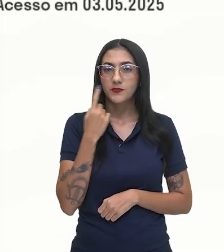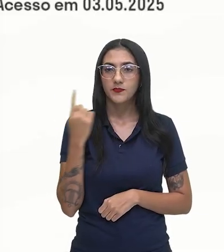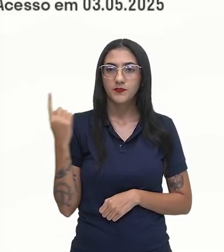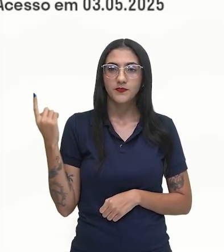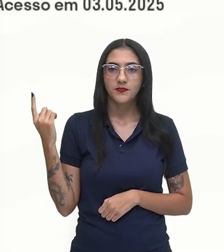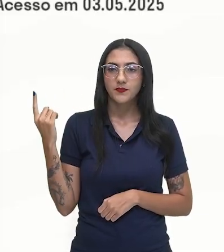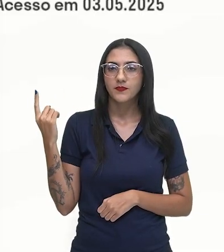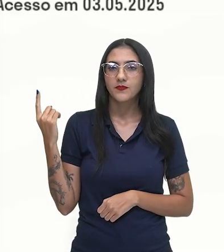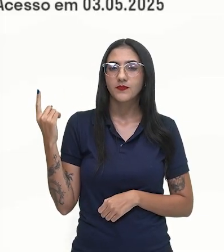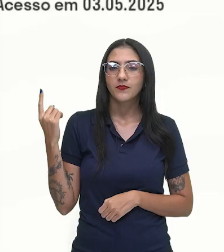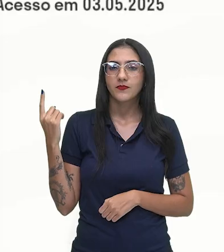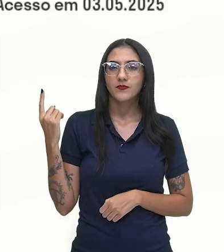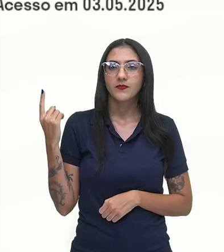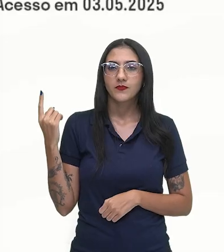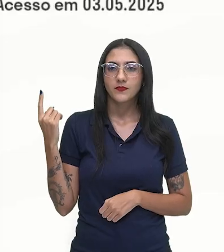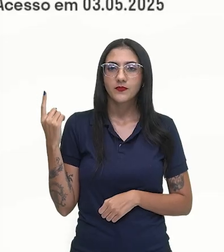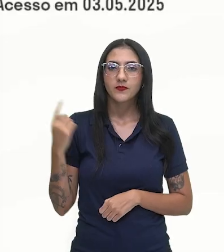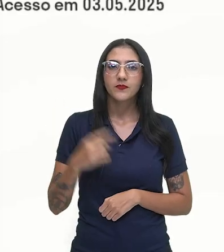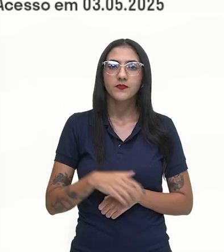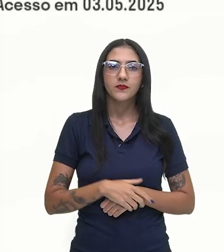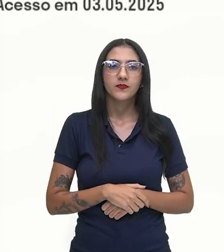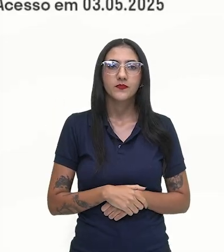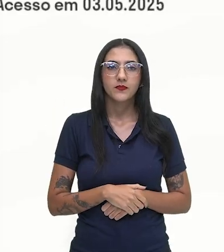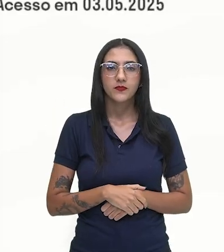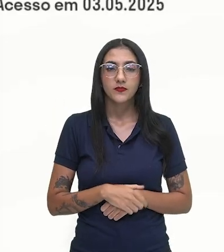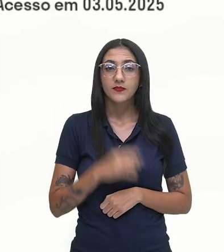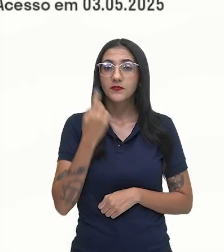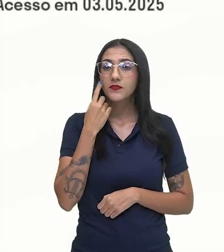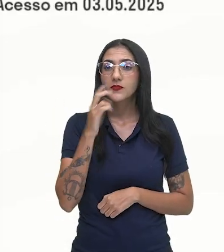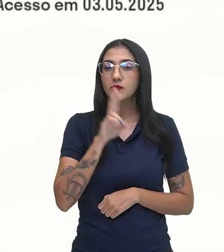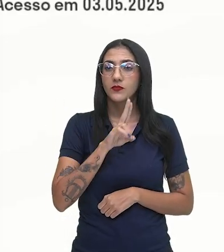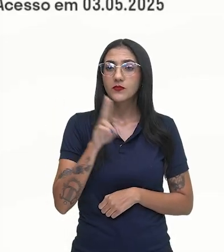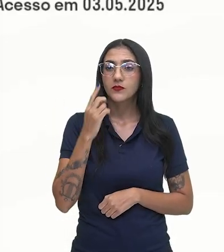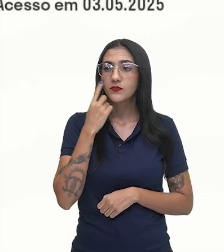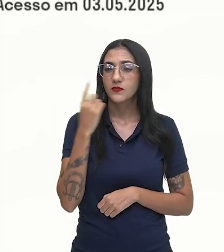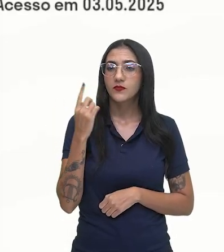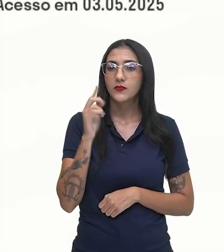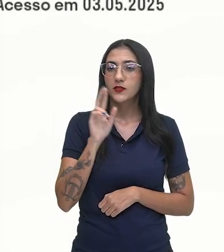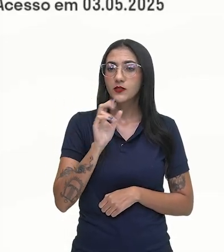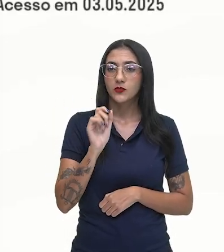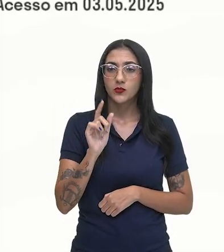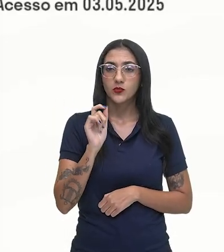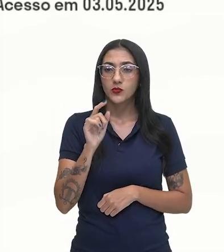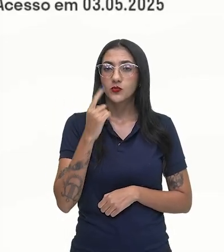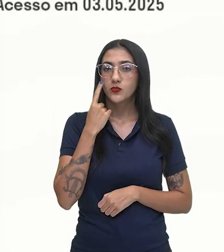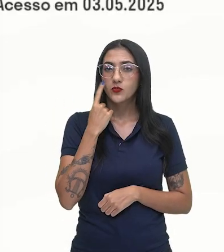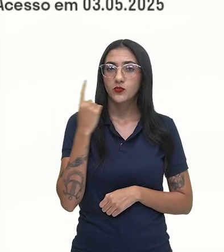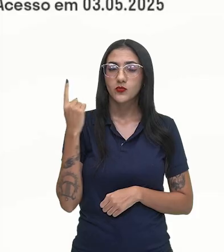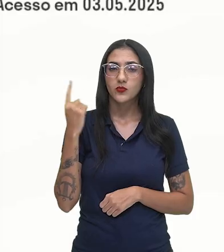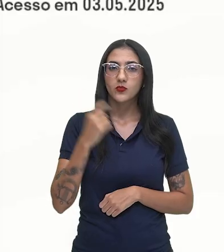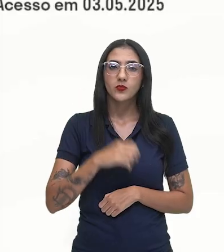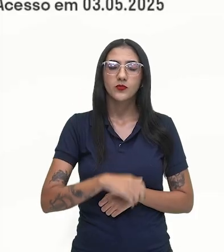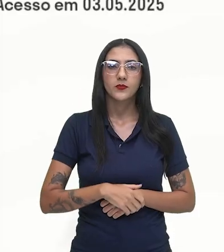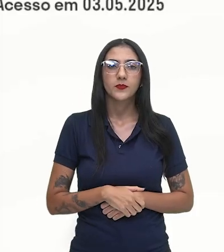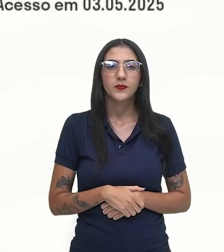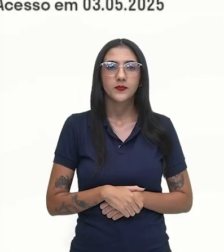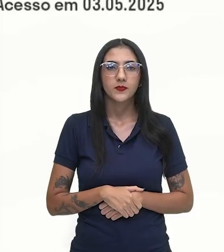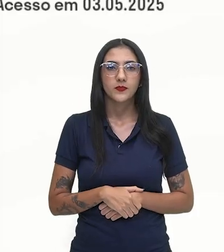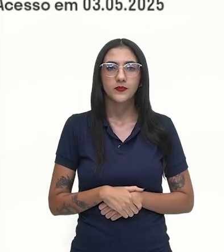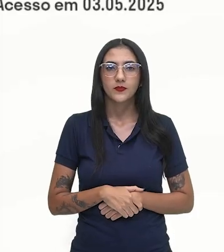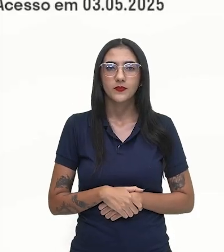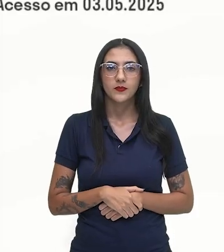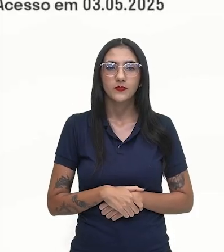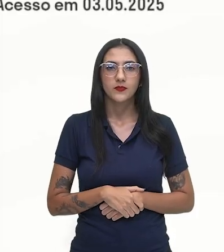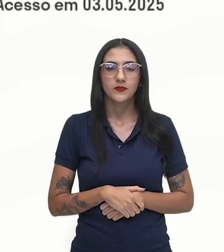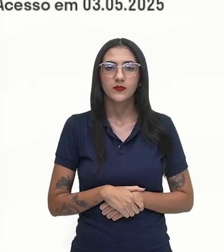Lenka, e o nome dela é Everything at Once, tudo de uma vez.